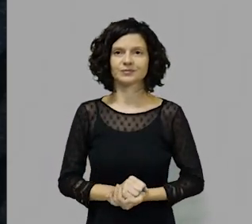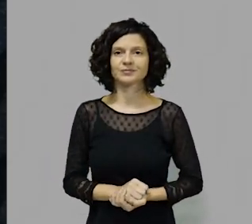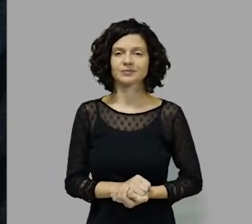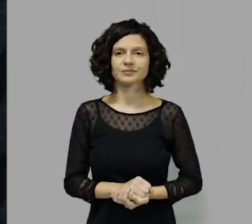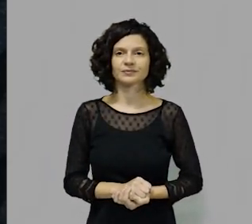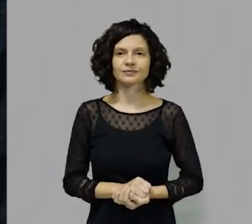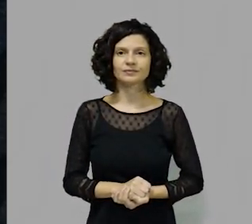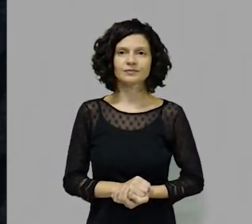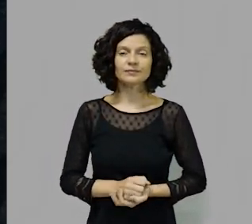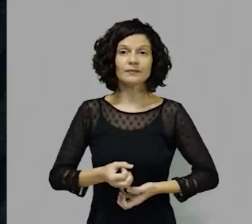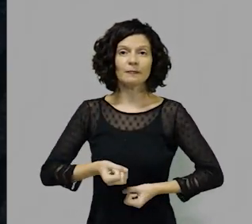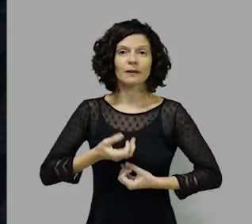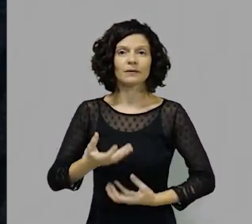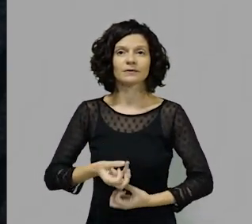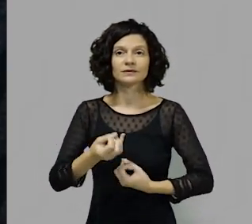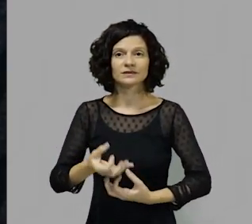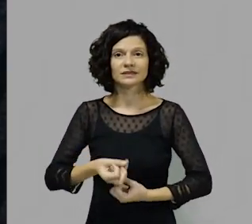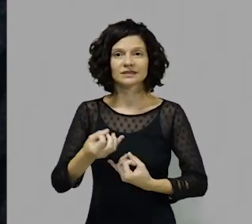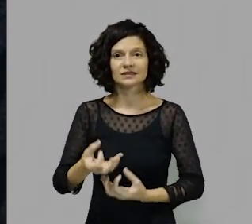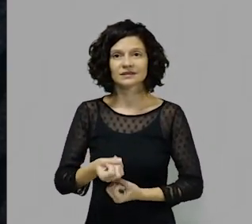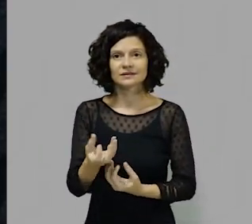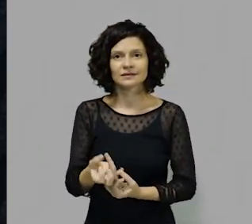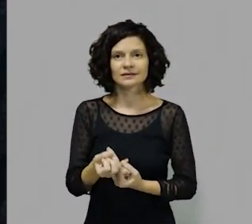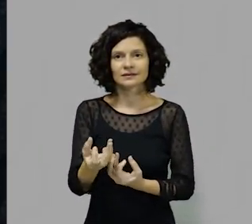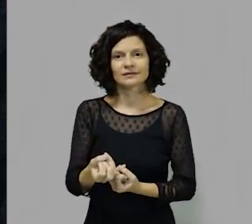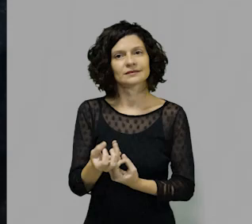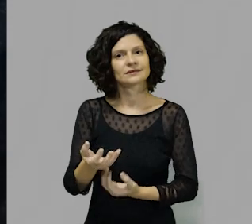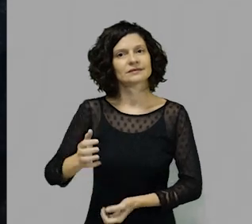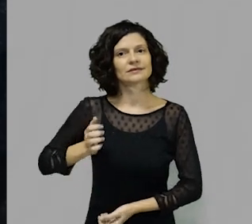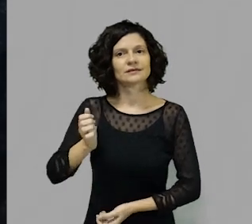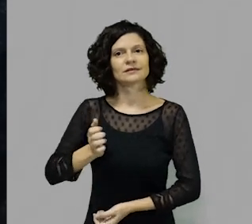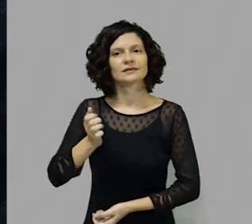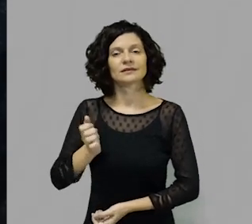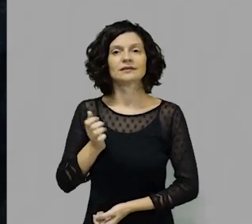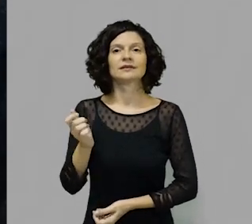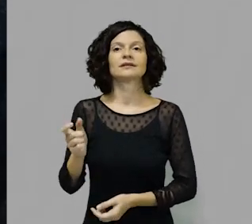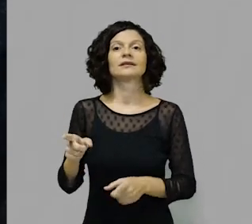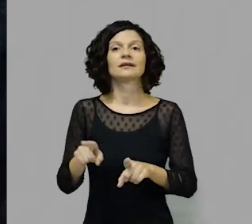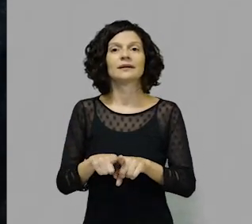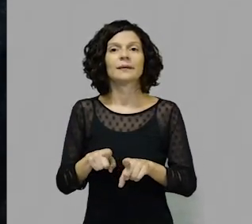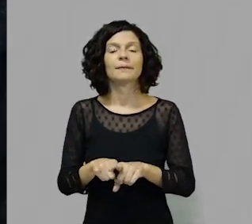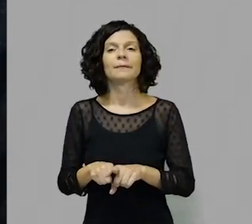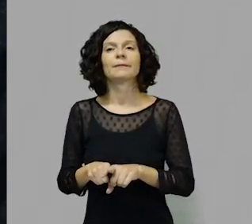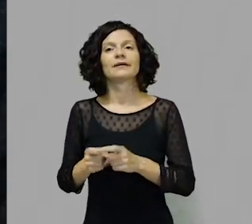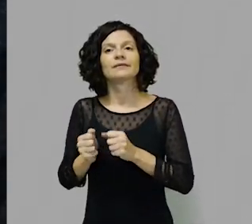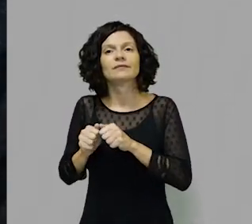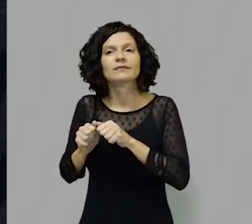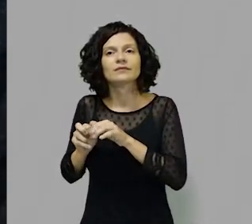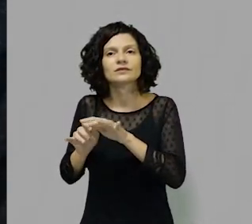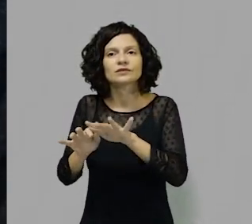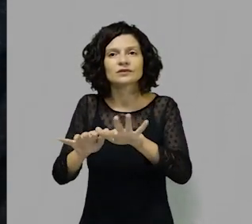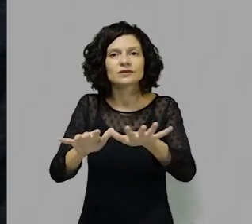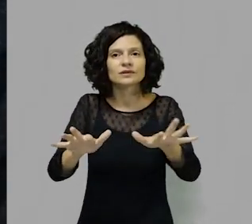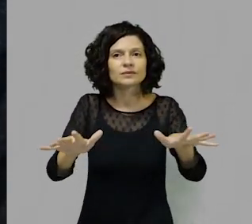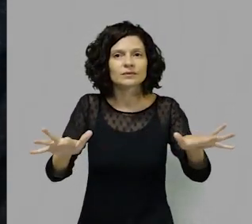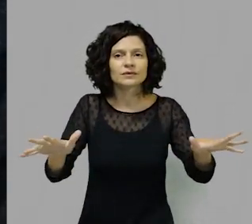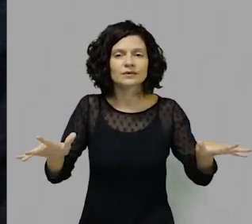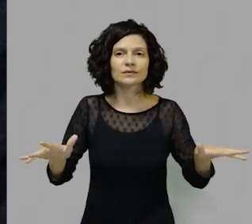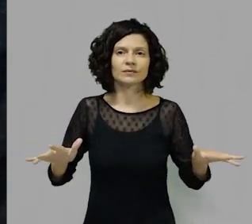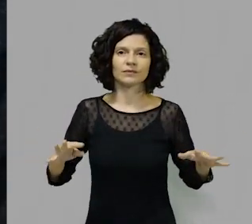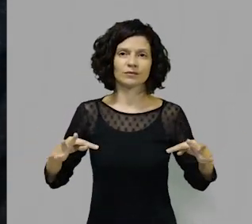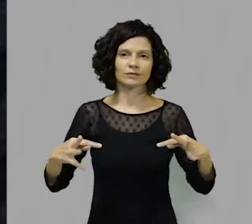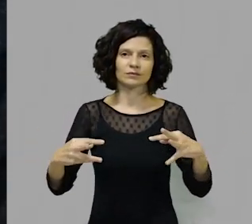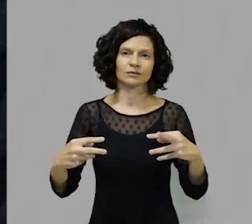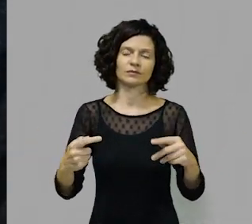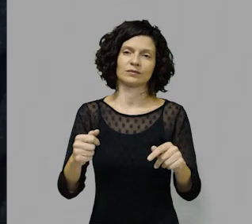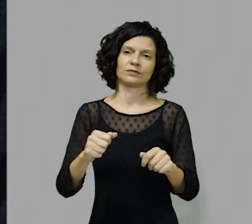desigualdade. Produzir riquezas, mas, ao mesmo tempo, garantir o acesso a essas riquezas por parte do conjunto da população. E